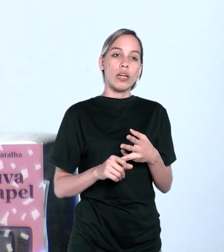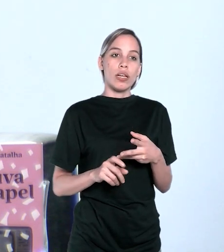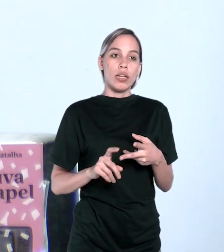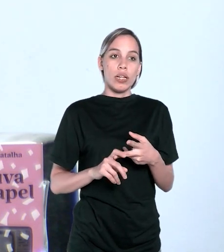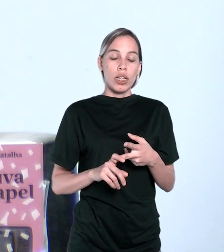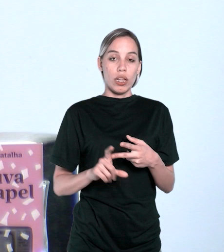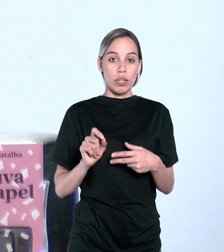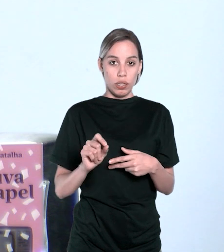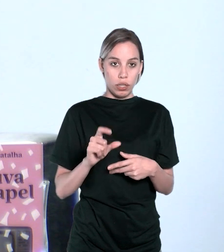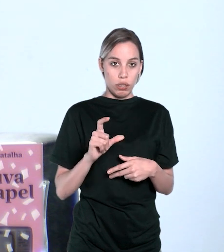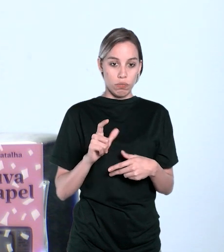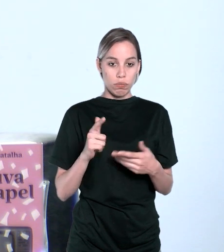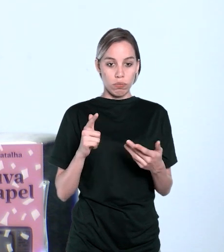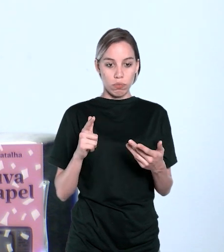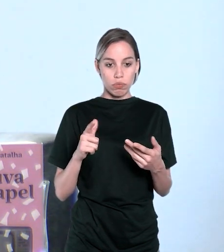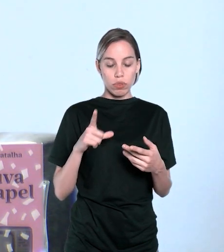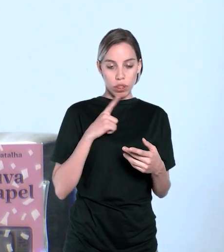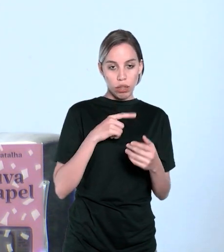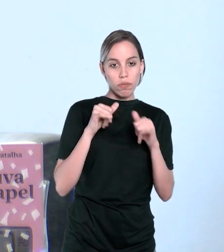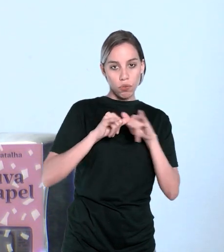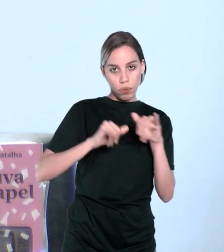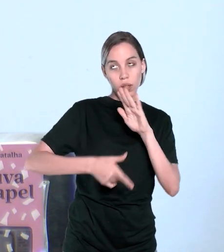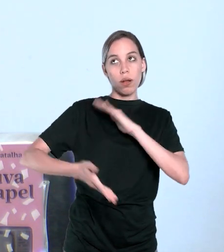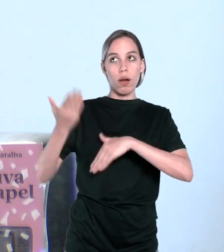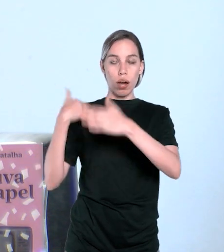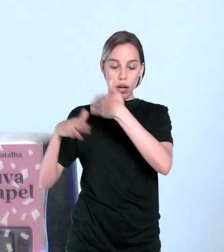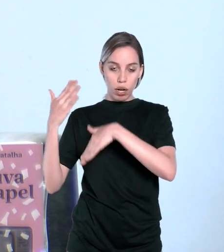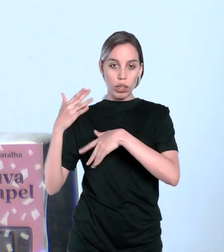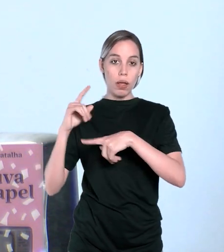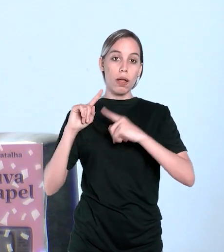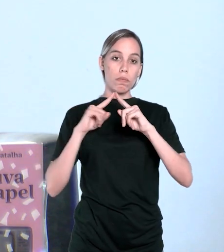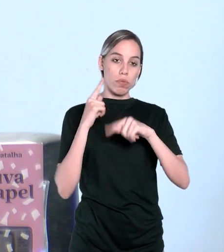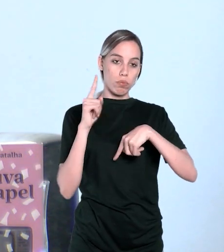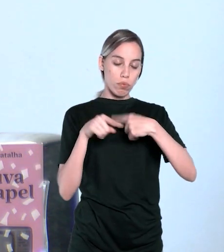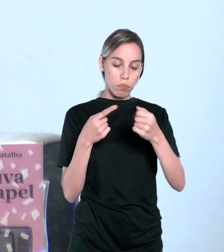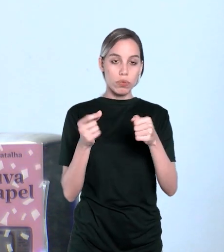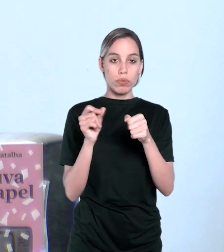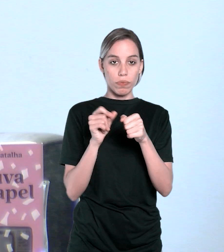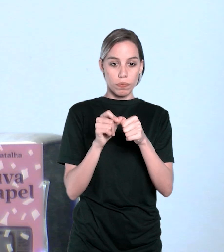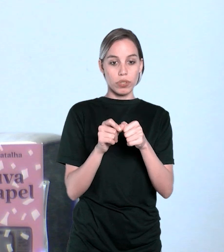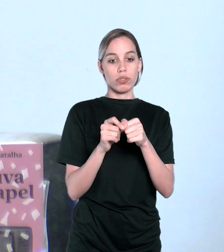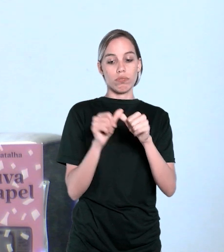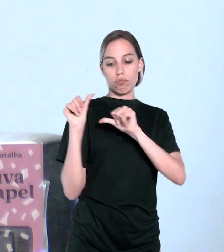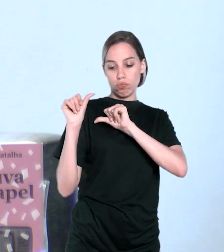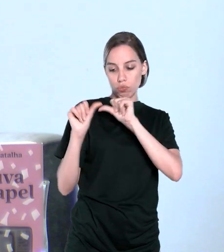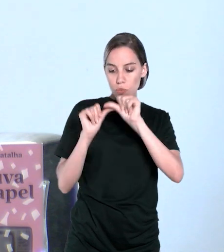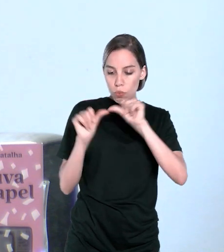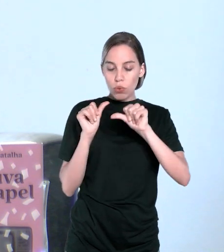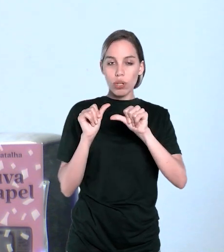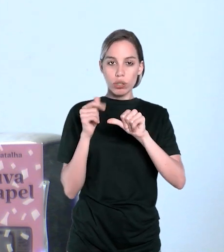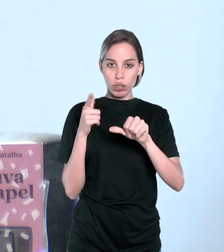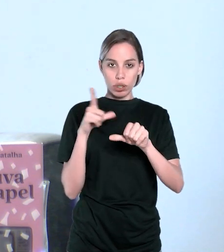Era um material que já tinha saído anteriormente, que eu considerava importante, e a gente reeditou esse material.